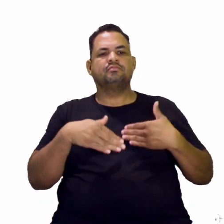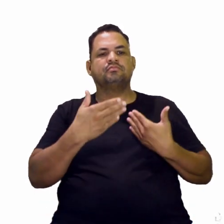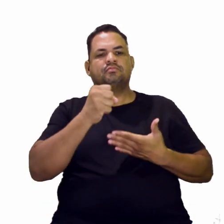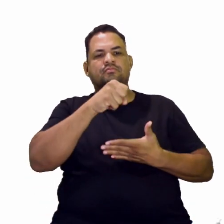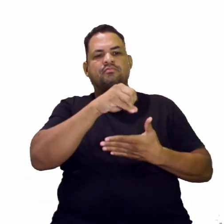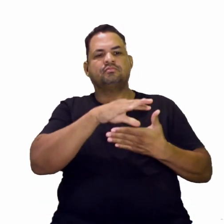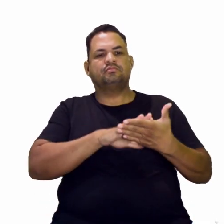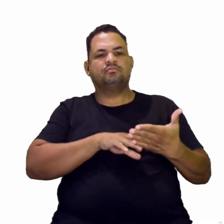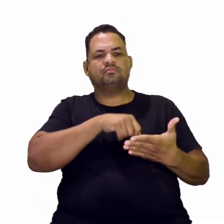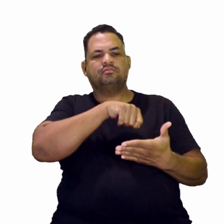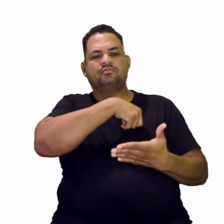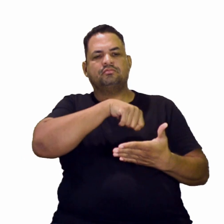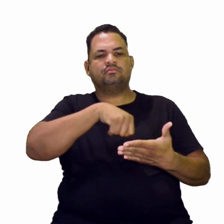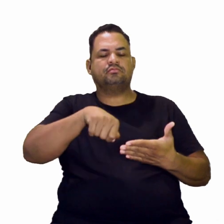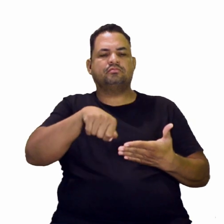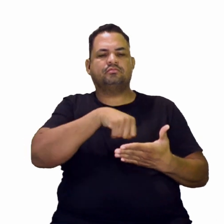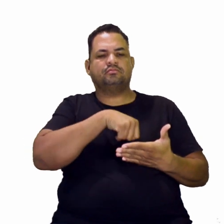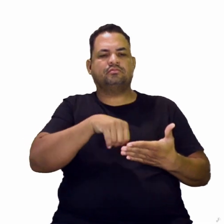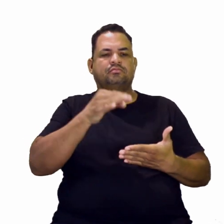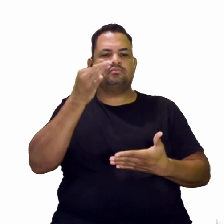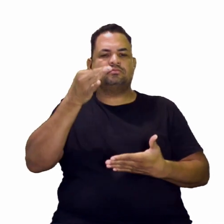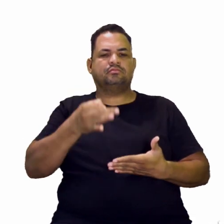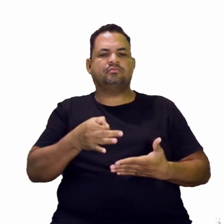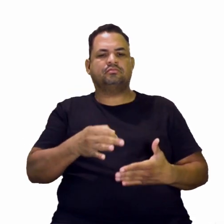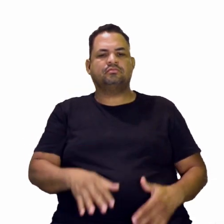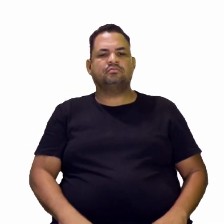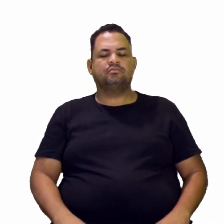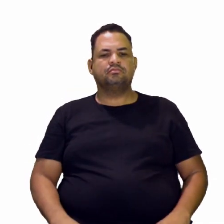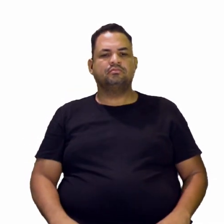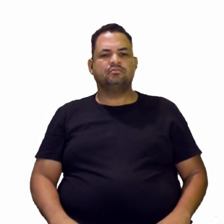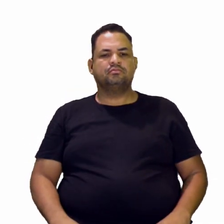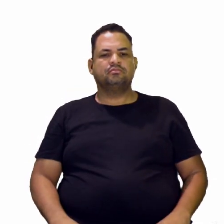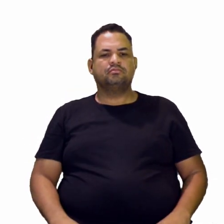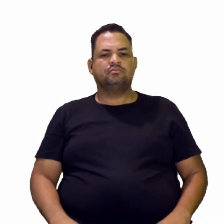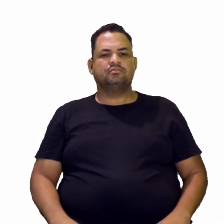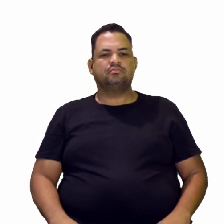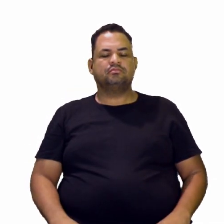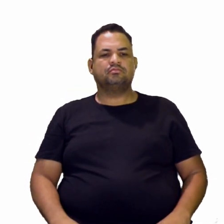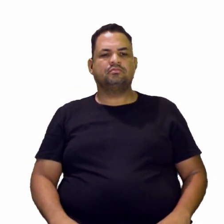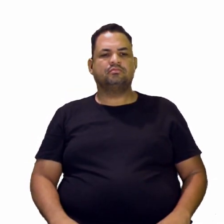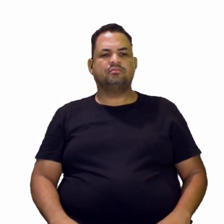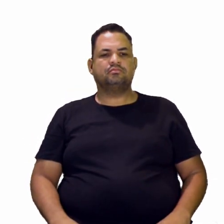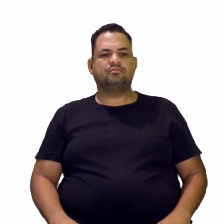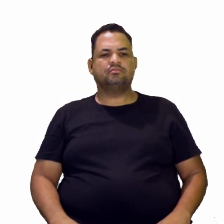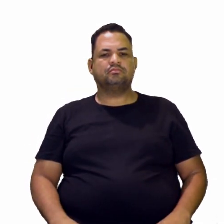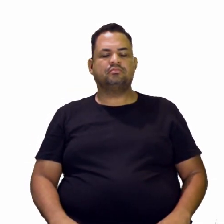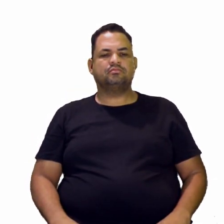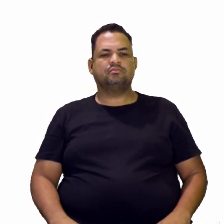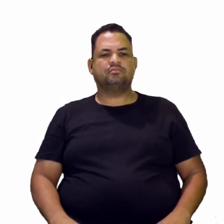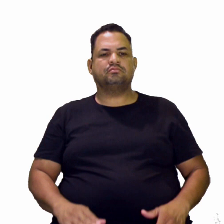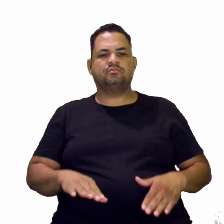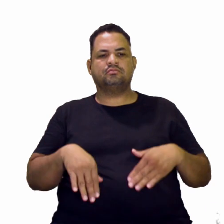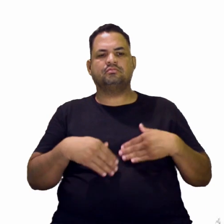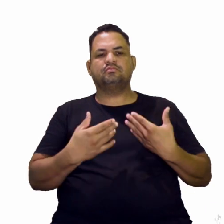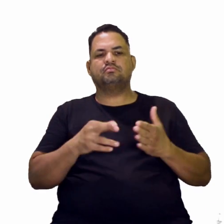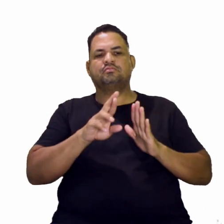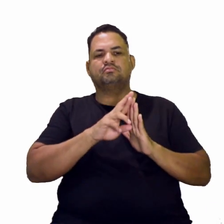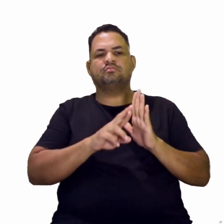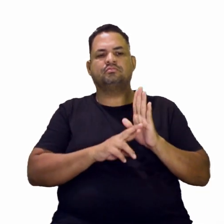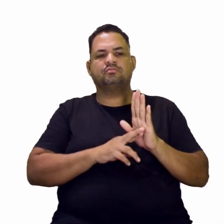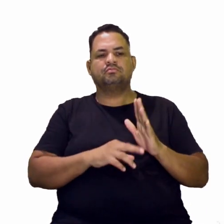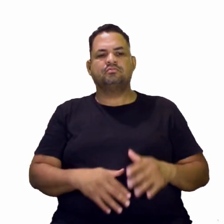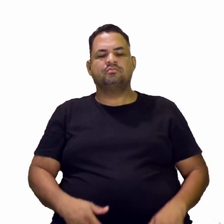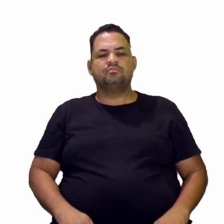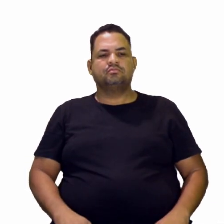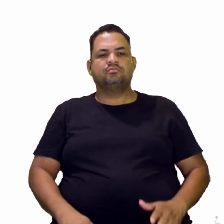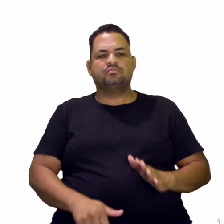está escrito de forma correta, né? Bom, qual é a regra?